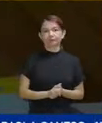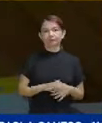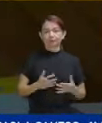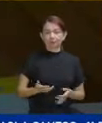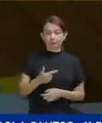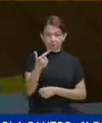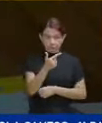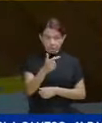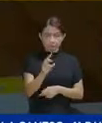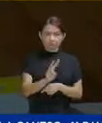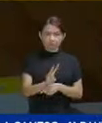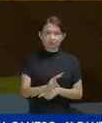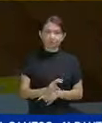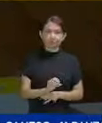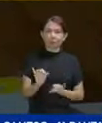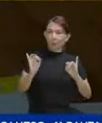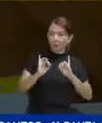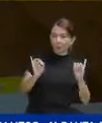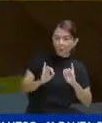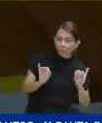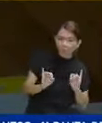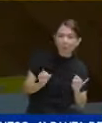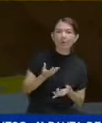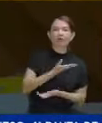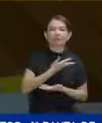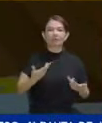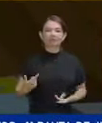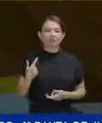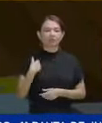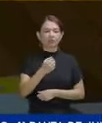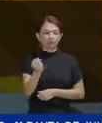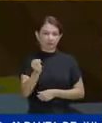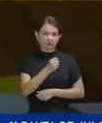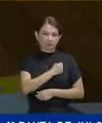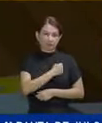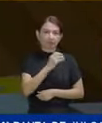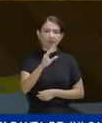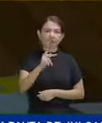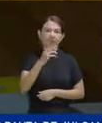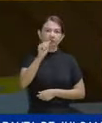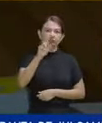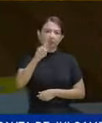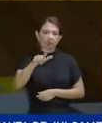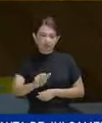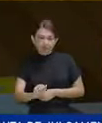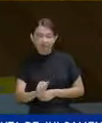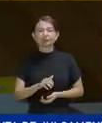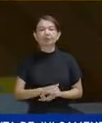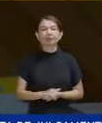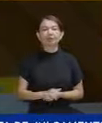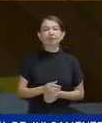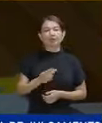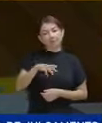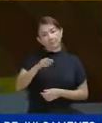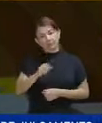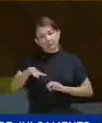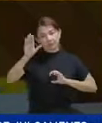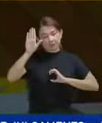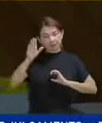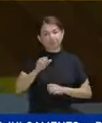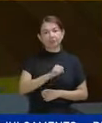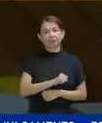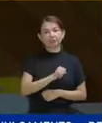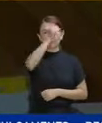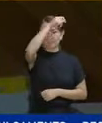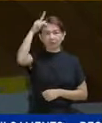do vídeo 2. Olá, amigos e amigas. Eu sou o delegado Charles, pré-candidato a prefeito no município de Oiapoque pelo PSB. A